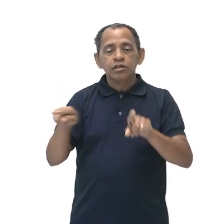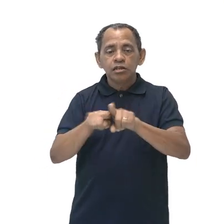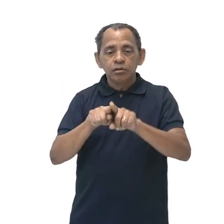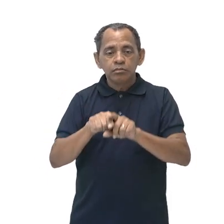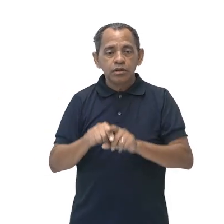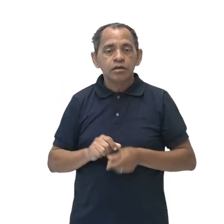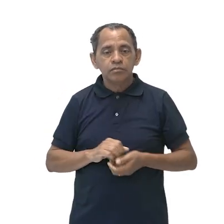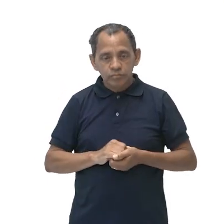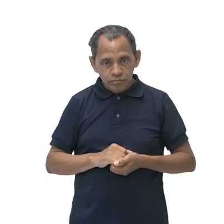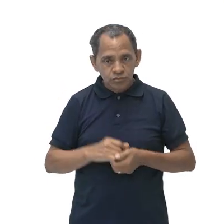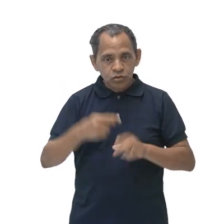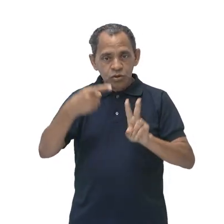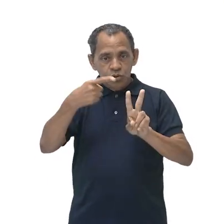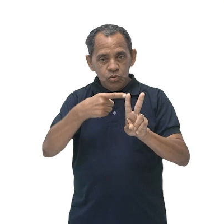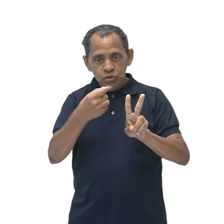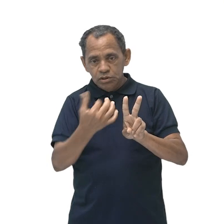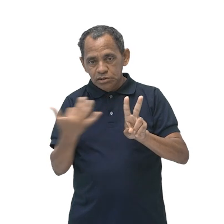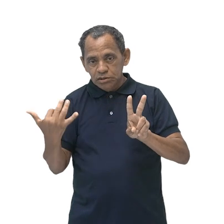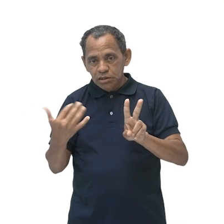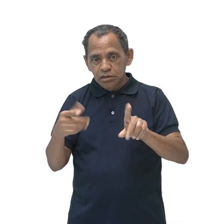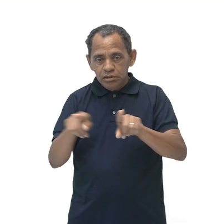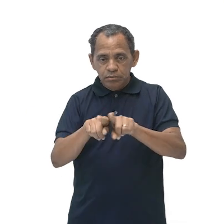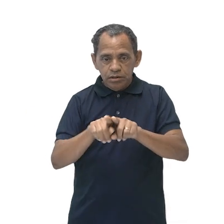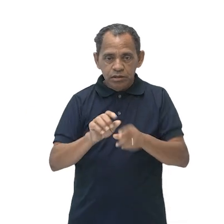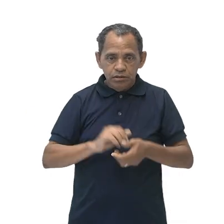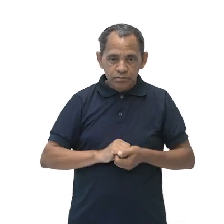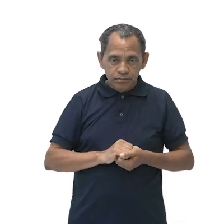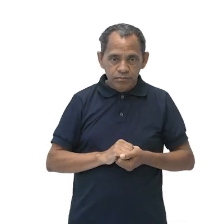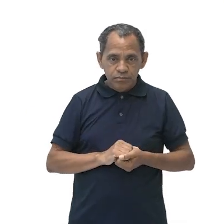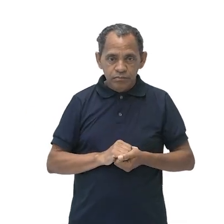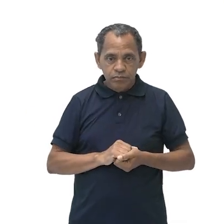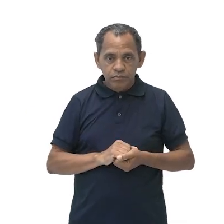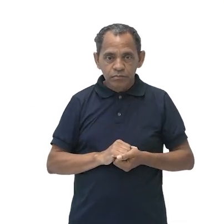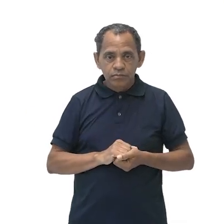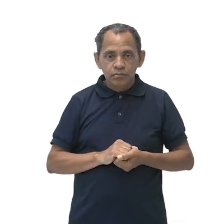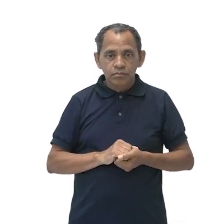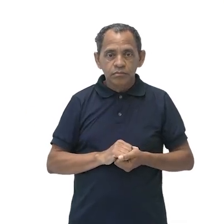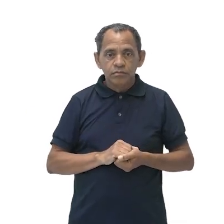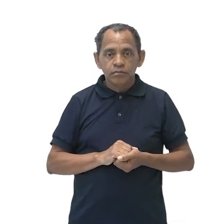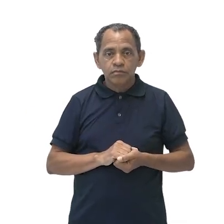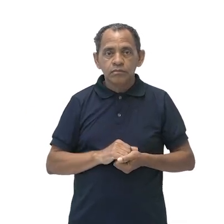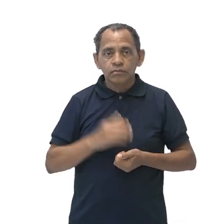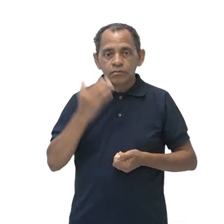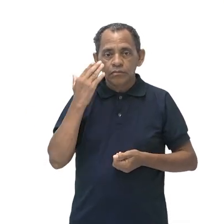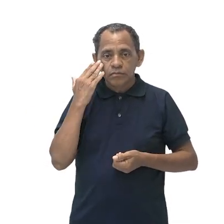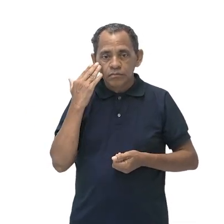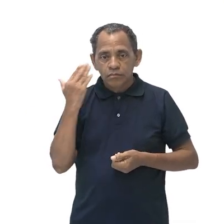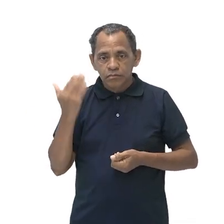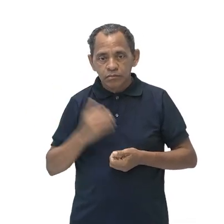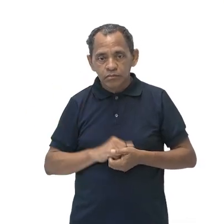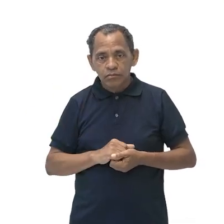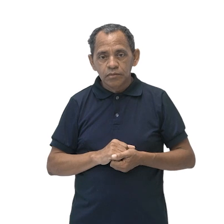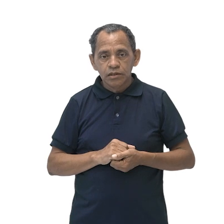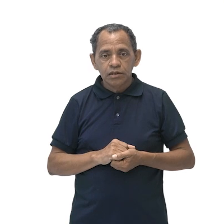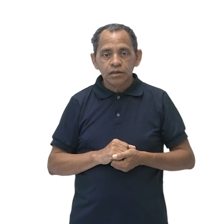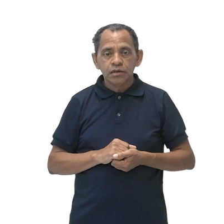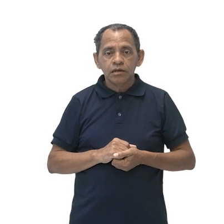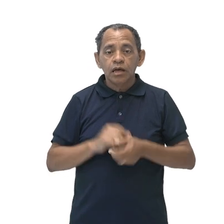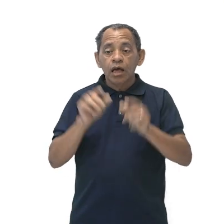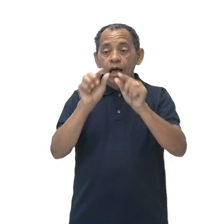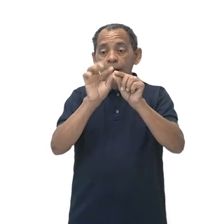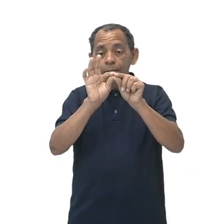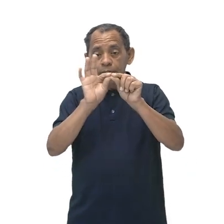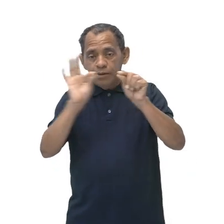Então, vamos pegar aqui esse exemplo. Ó. Imagina aqui que essa aqui seja uma reta, certo? E aí, eu vou dar um